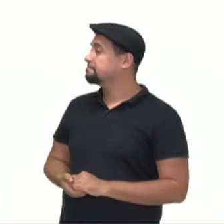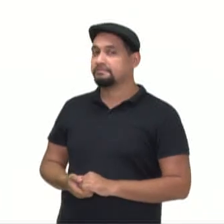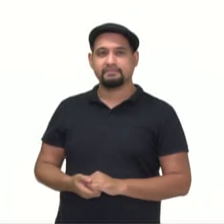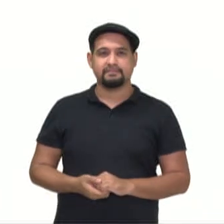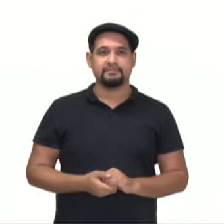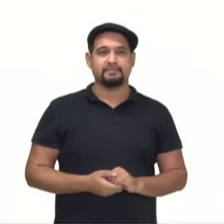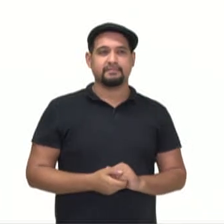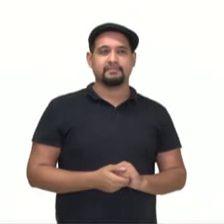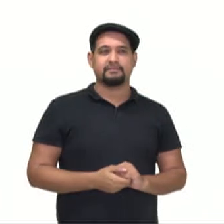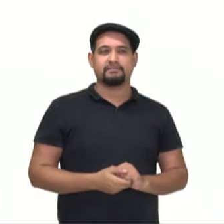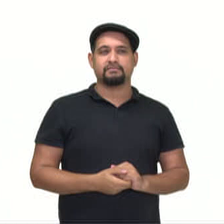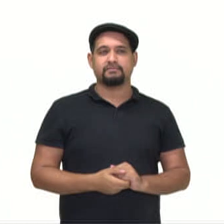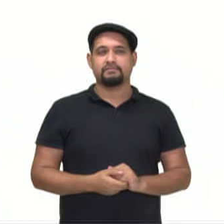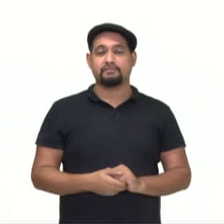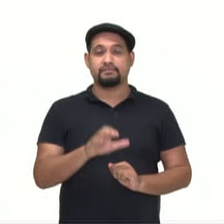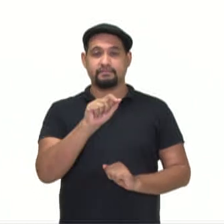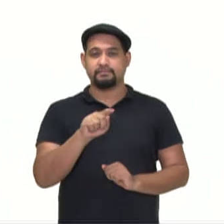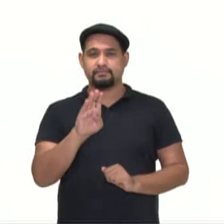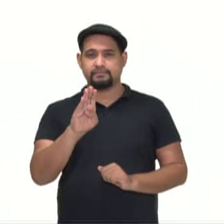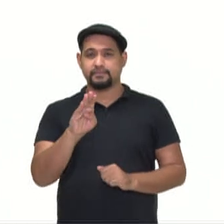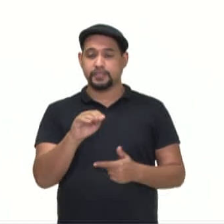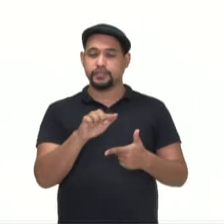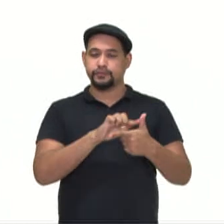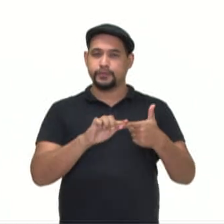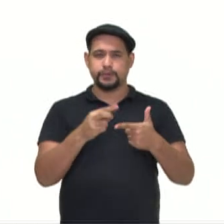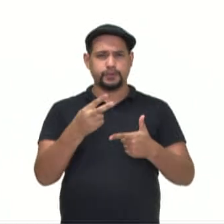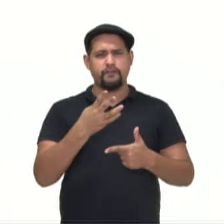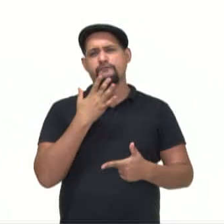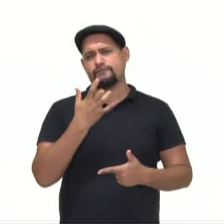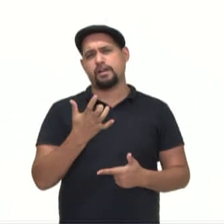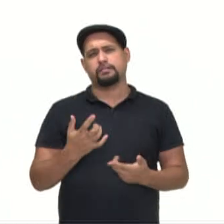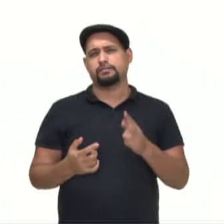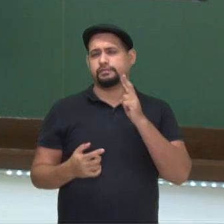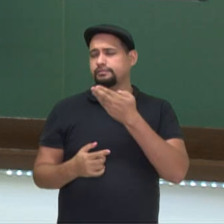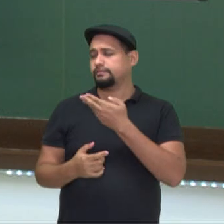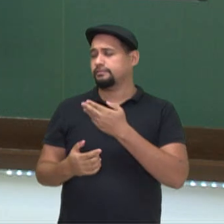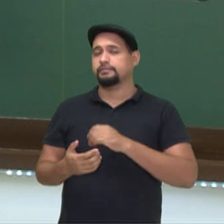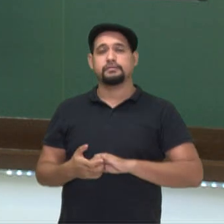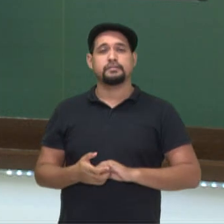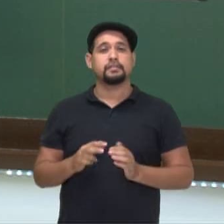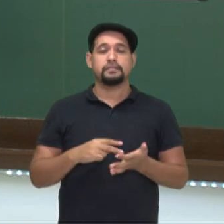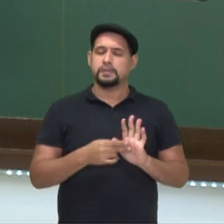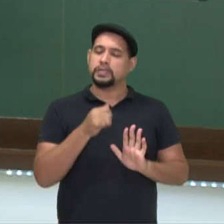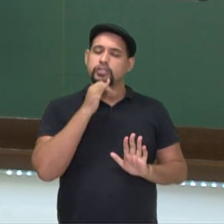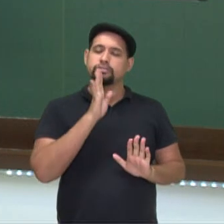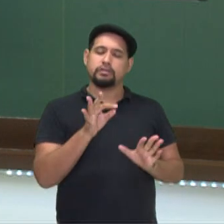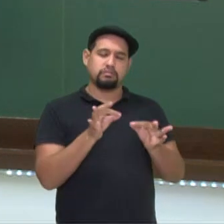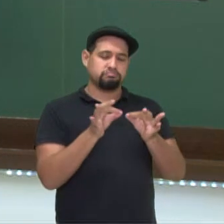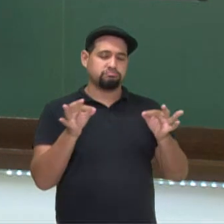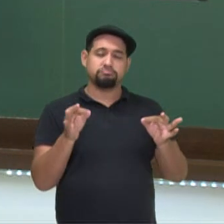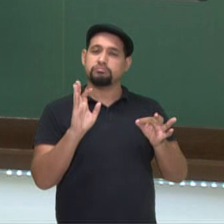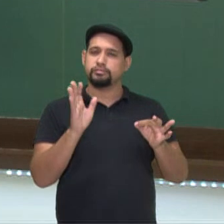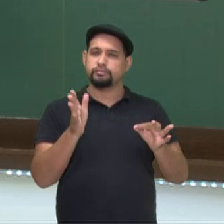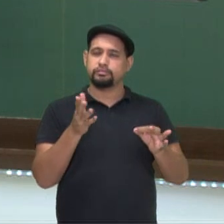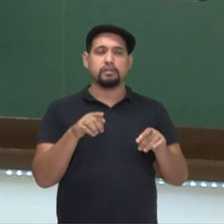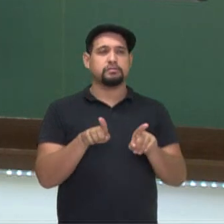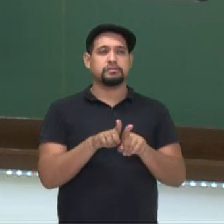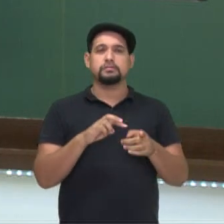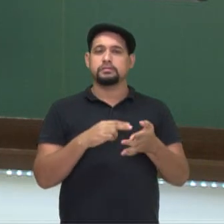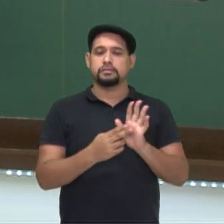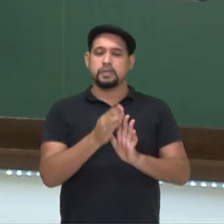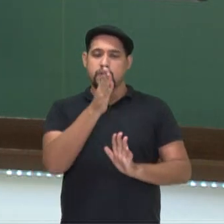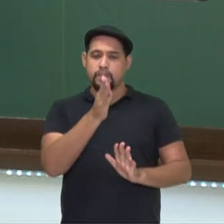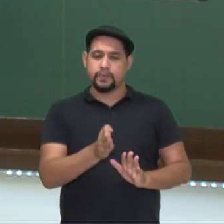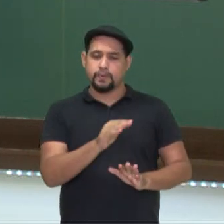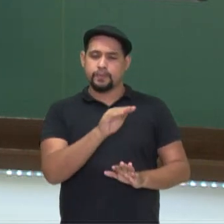vezes diagonal B dividido por 2. Bem fácil, né? E assim, gente, se eu sei essas medidas aqui, a medida dessa diagonal e a medida dessa